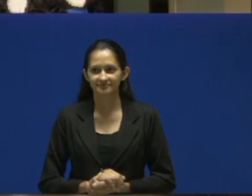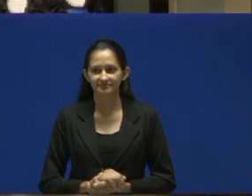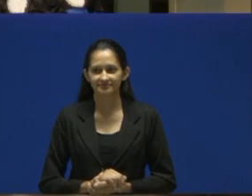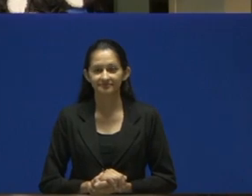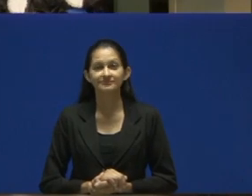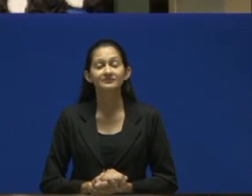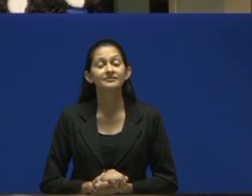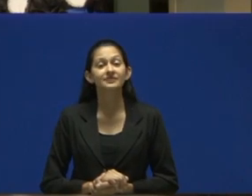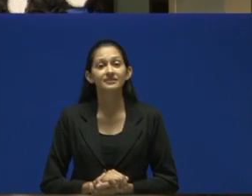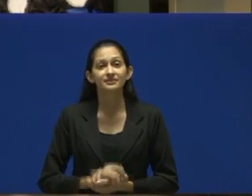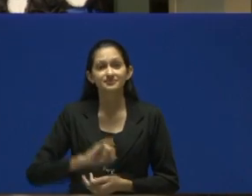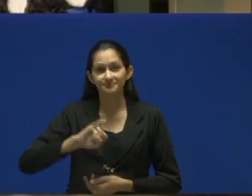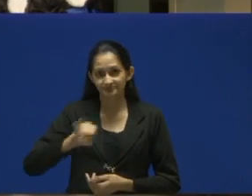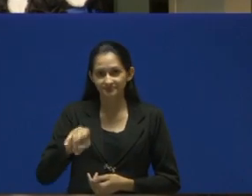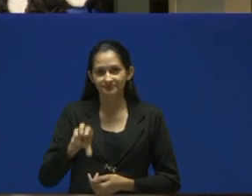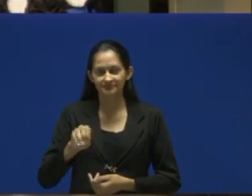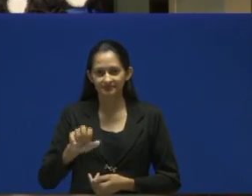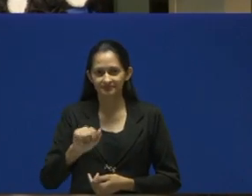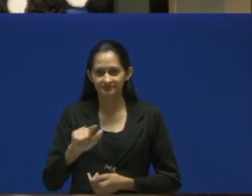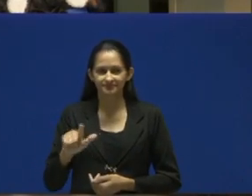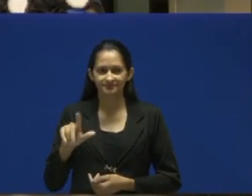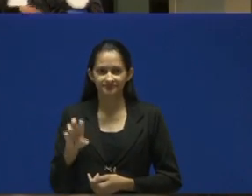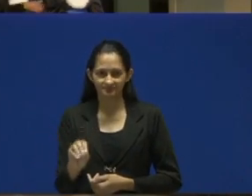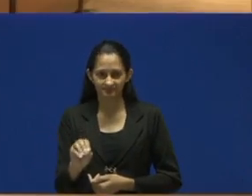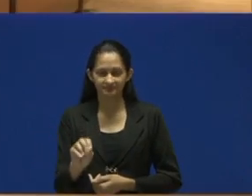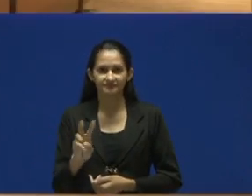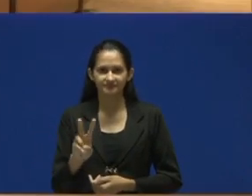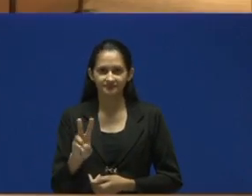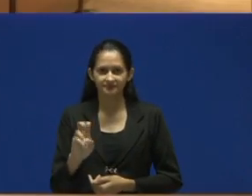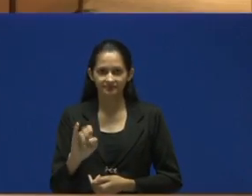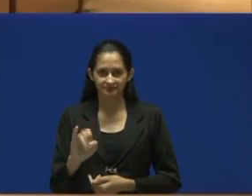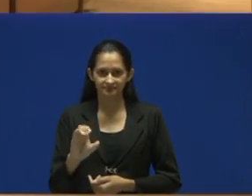joão vida cabral de moraes